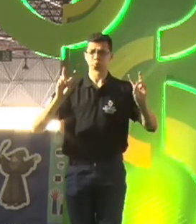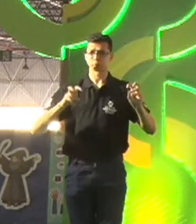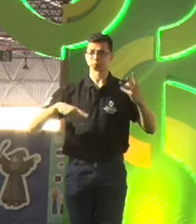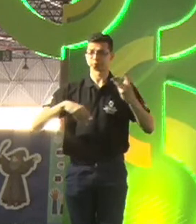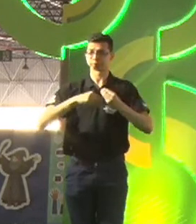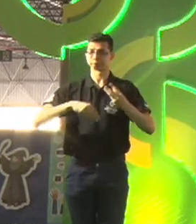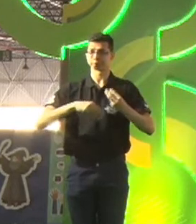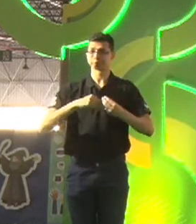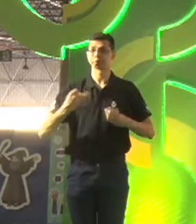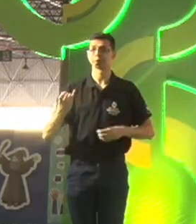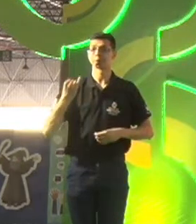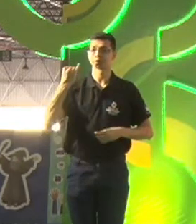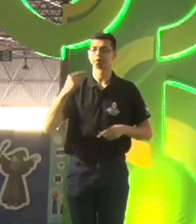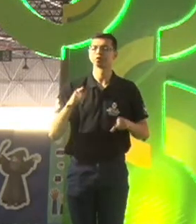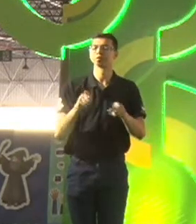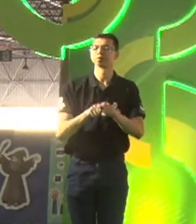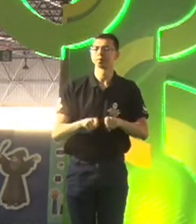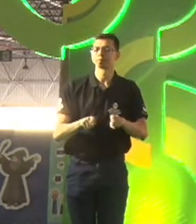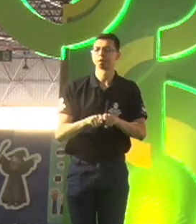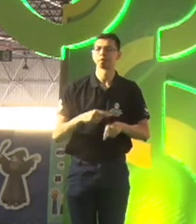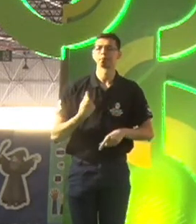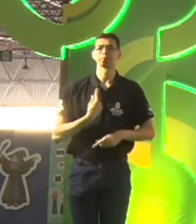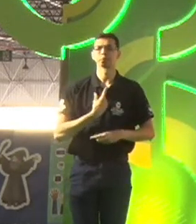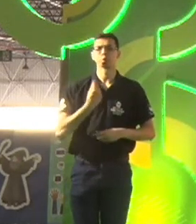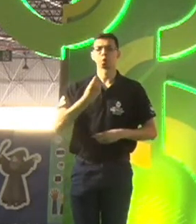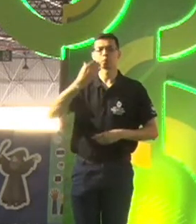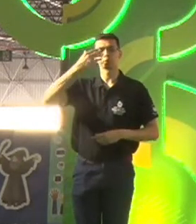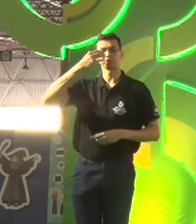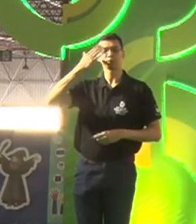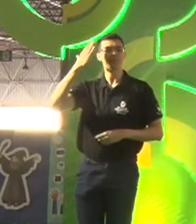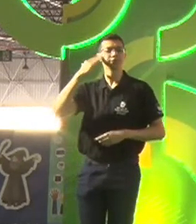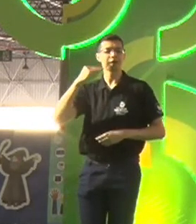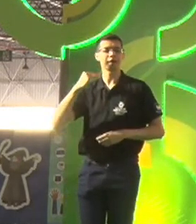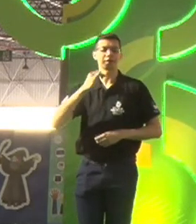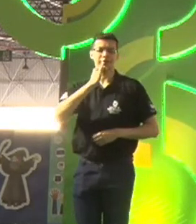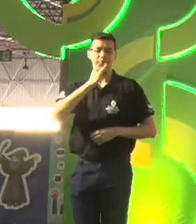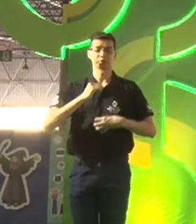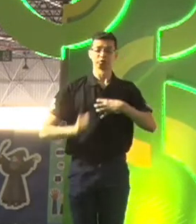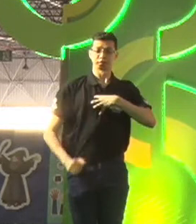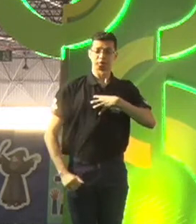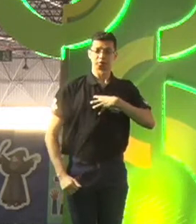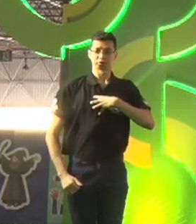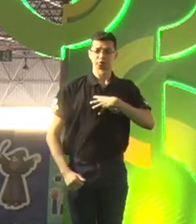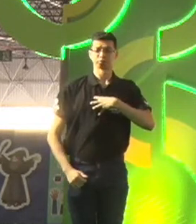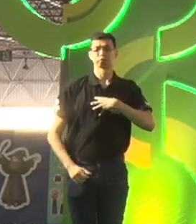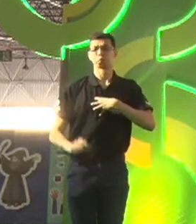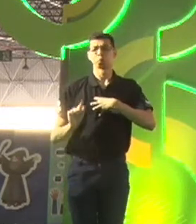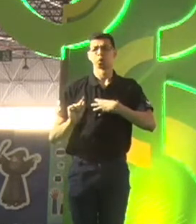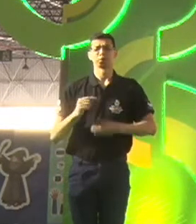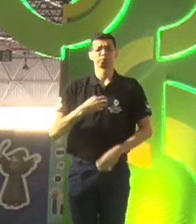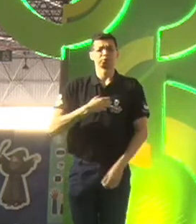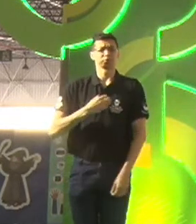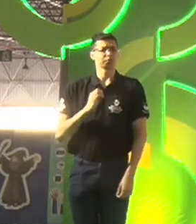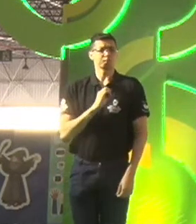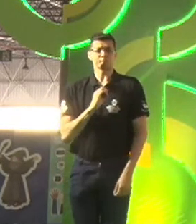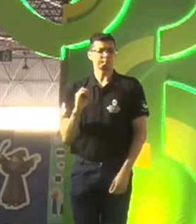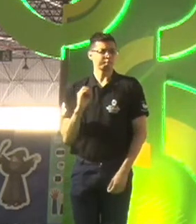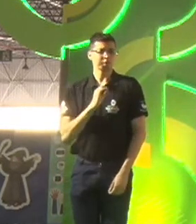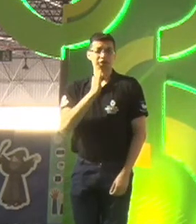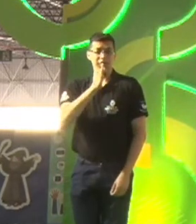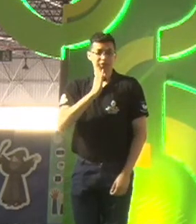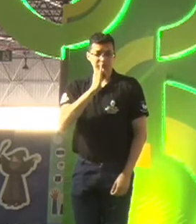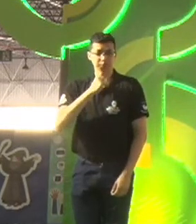como que a gente define o que é que sente o que é que não sente eu posso dizer que um cachorro